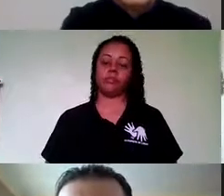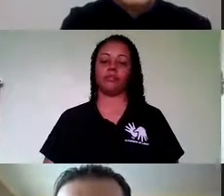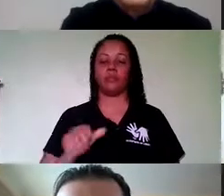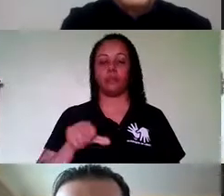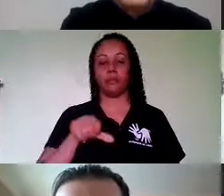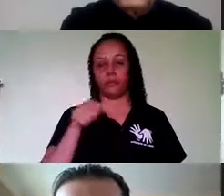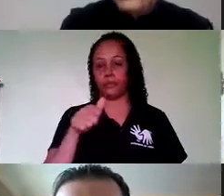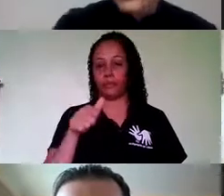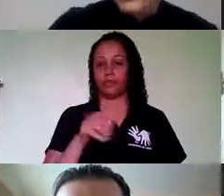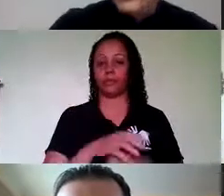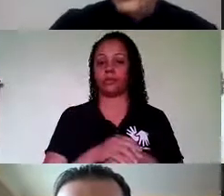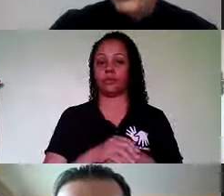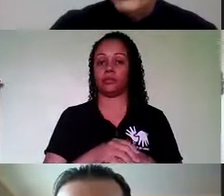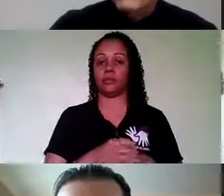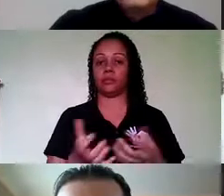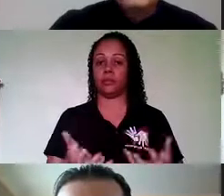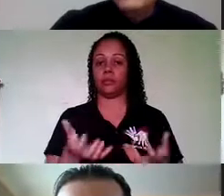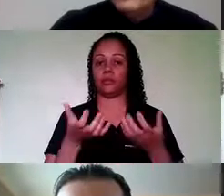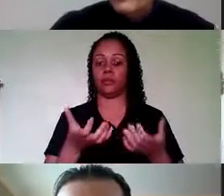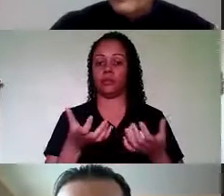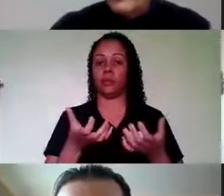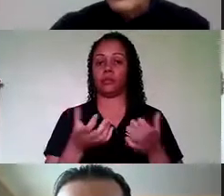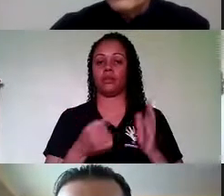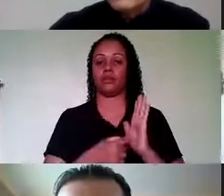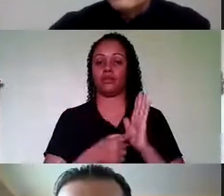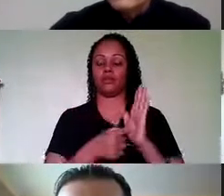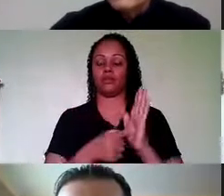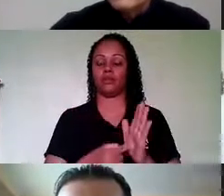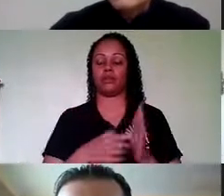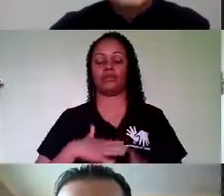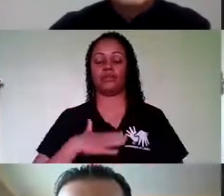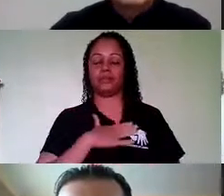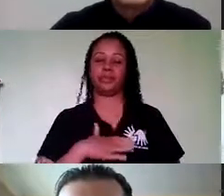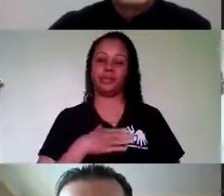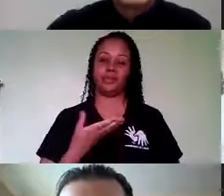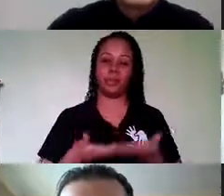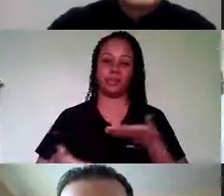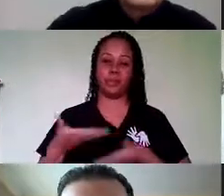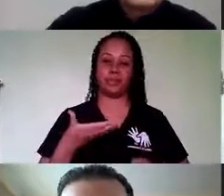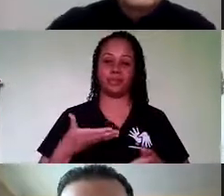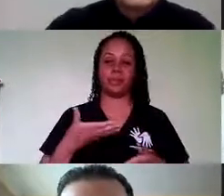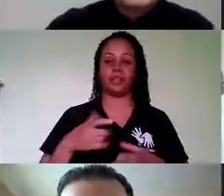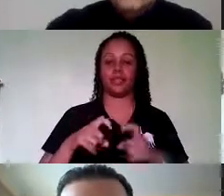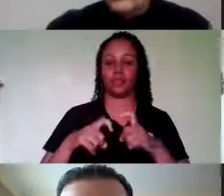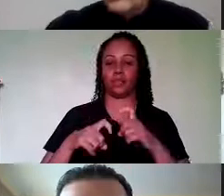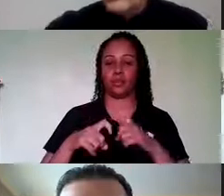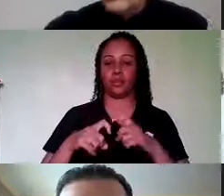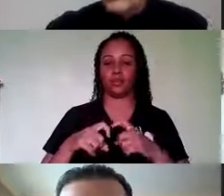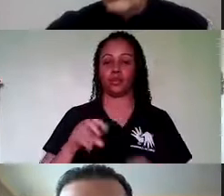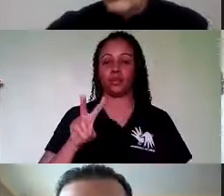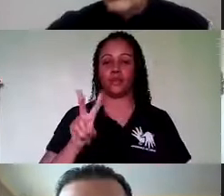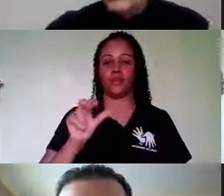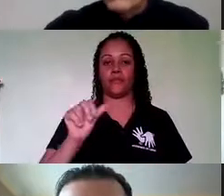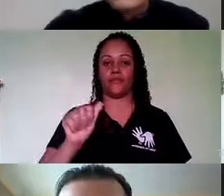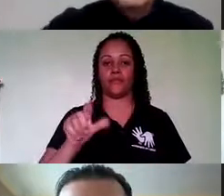primeiro, destacar a minha satisfação, o meu prazer de contar com a participação da doutora Valdirene. Eu acho que o Ministério Público é